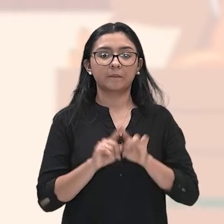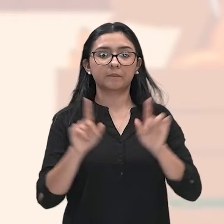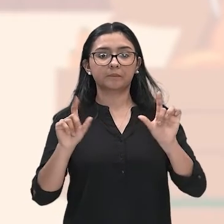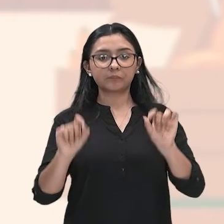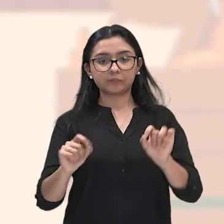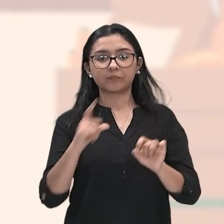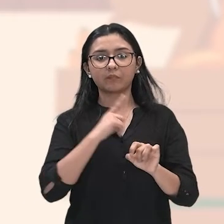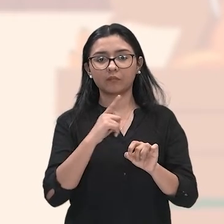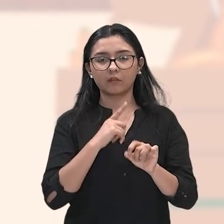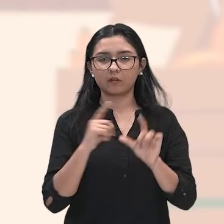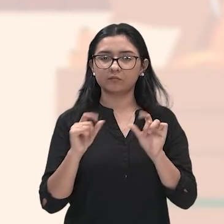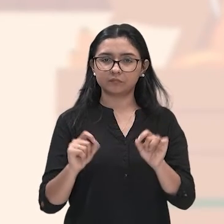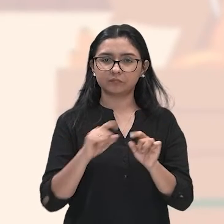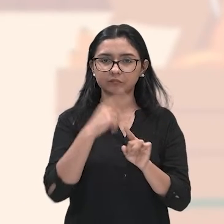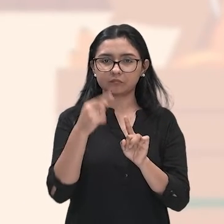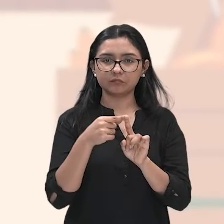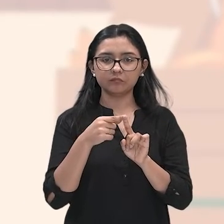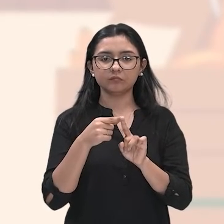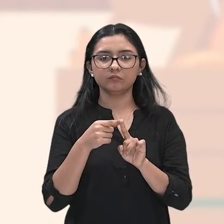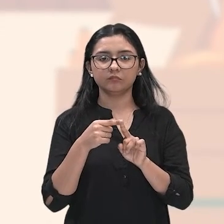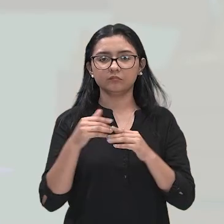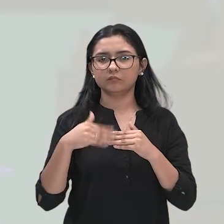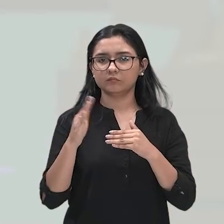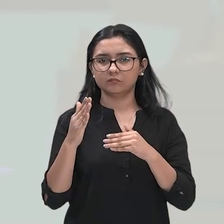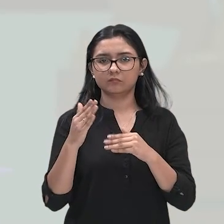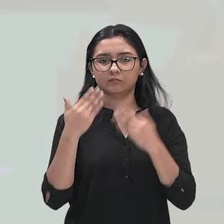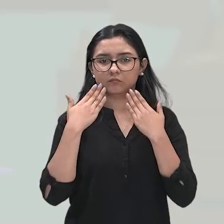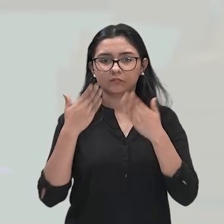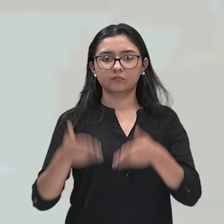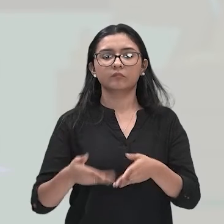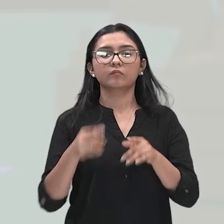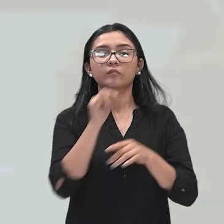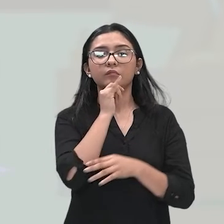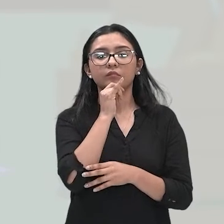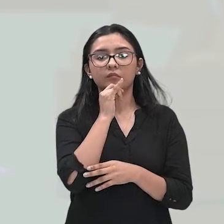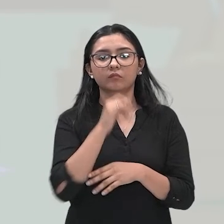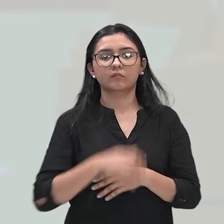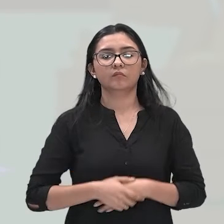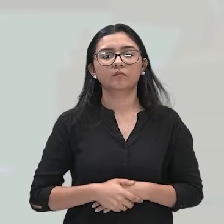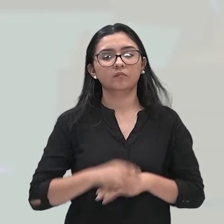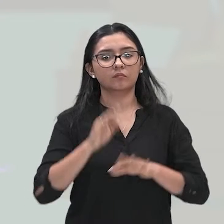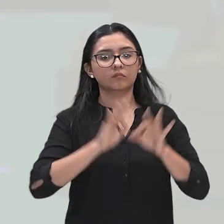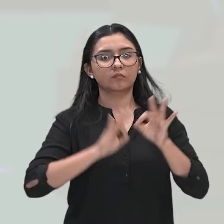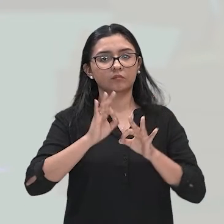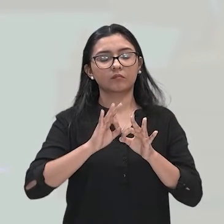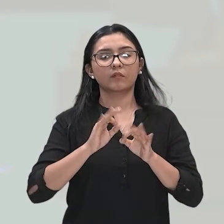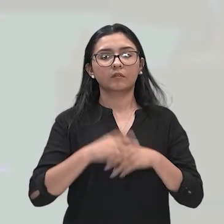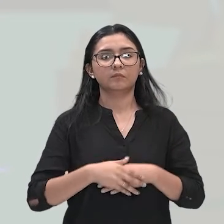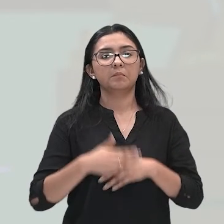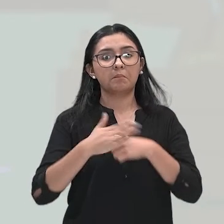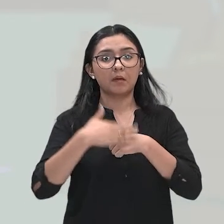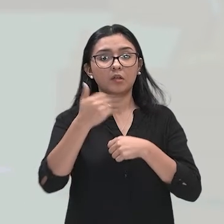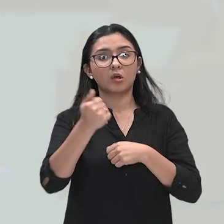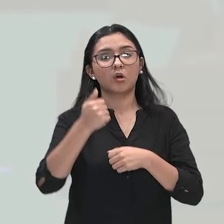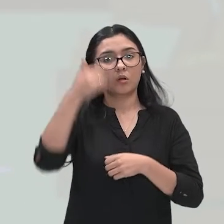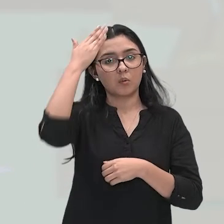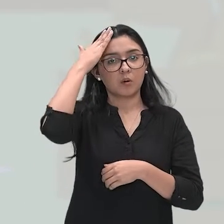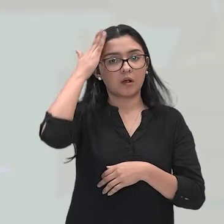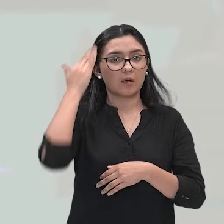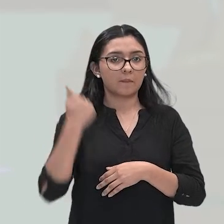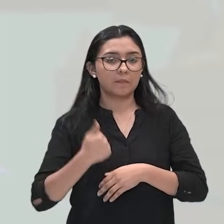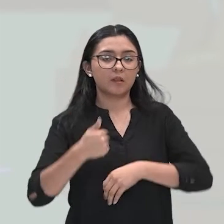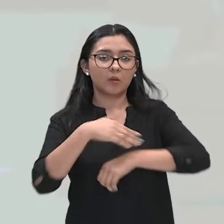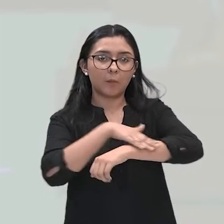têm funções para além da massa muscular, como, por exemplo, a manutenção do nosso cabelo, pele